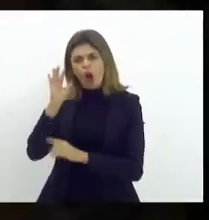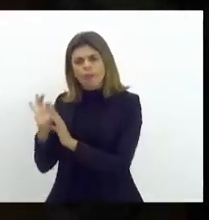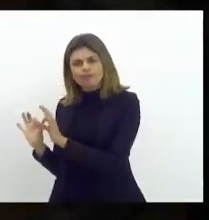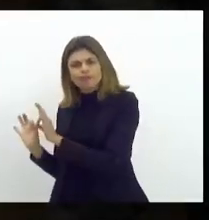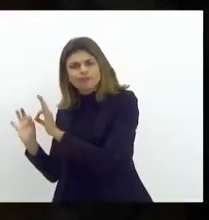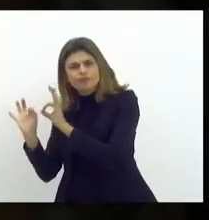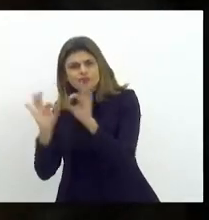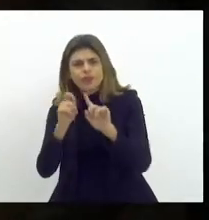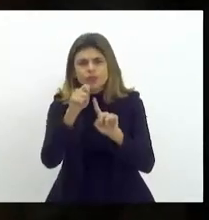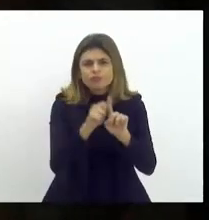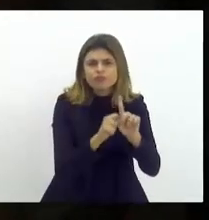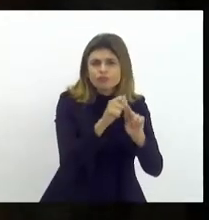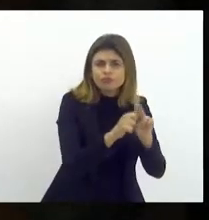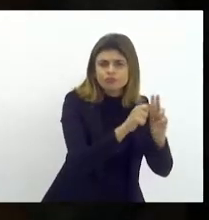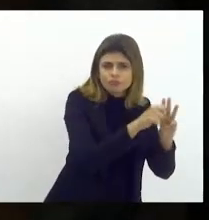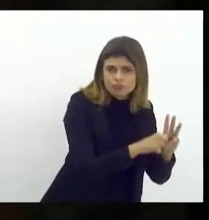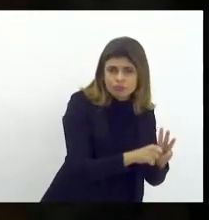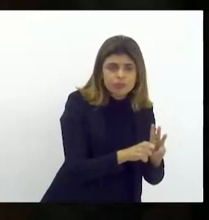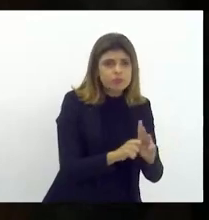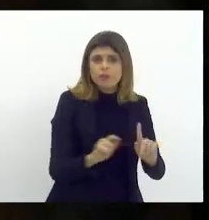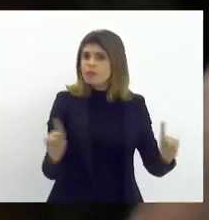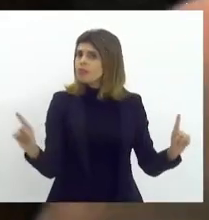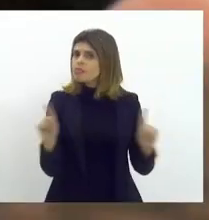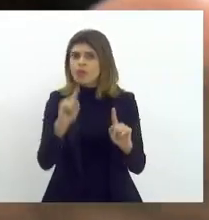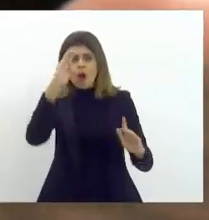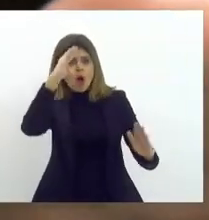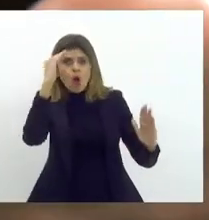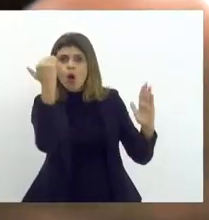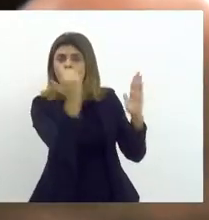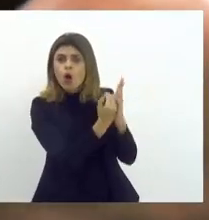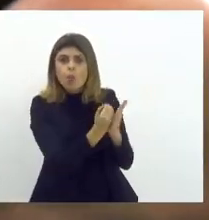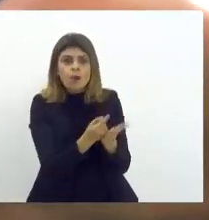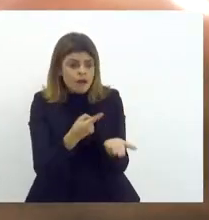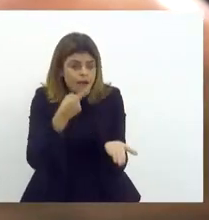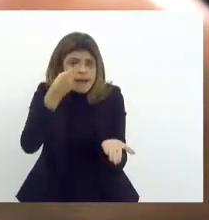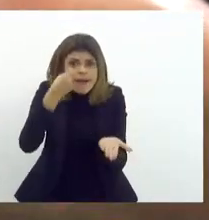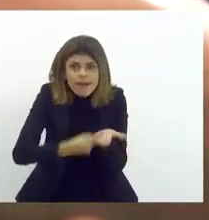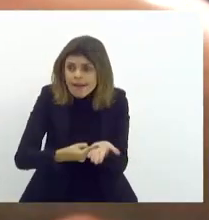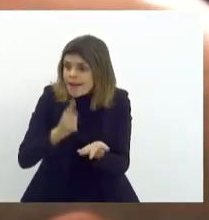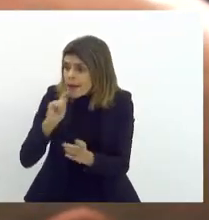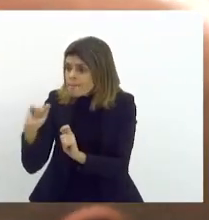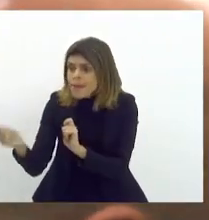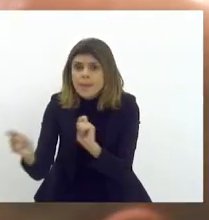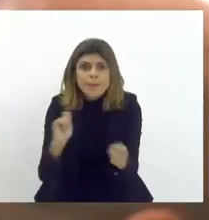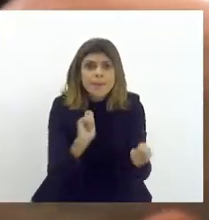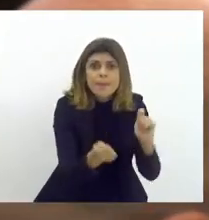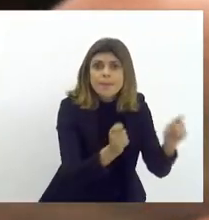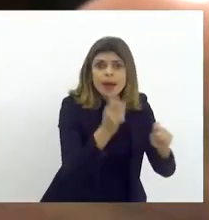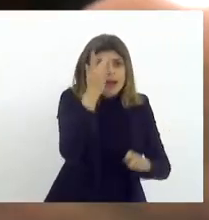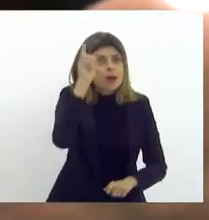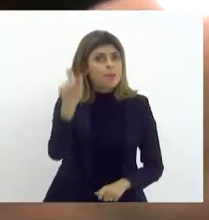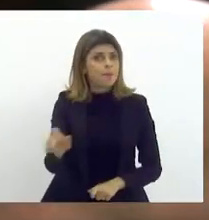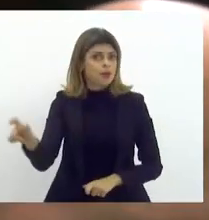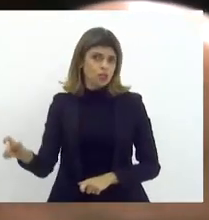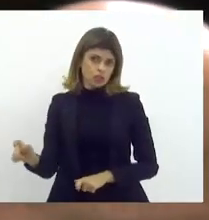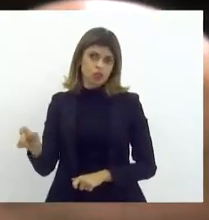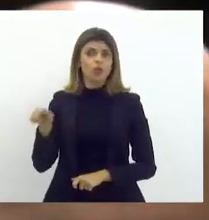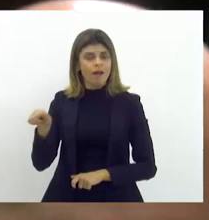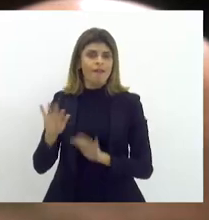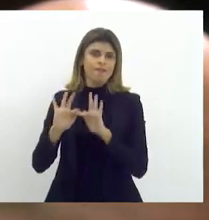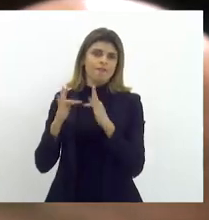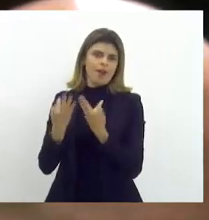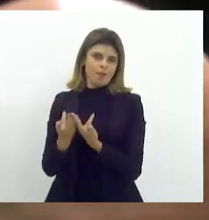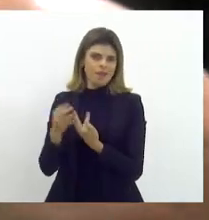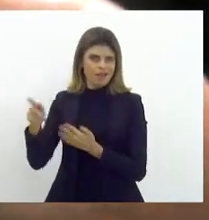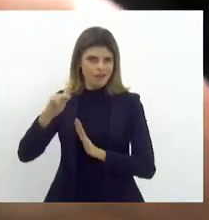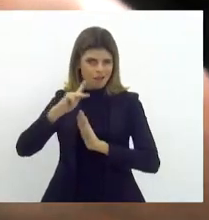dos últimos meses não estavam sendo cumpridos os acordos de pagamento aos beneficiários desse programa